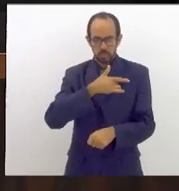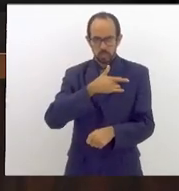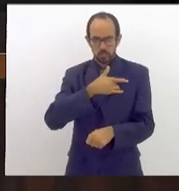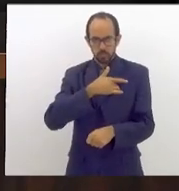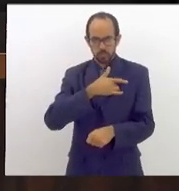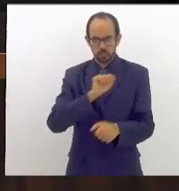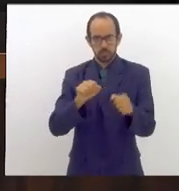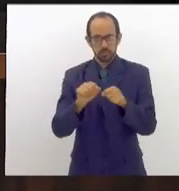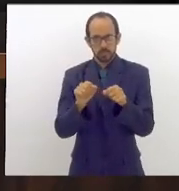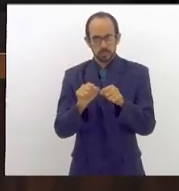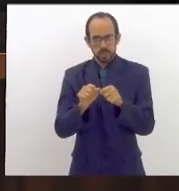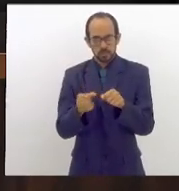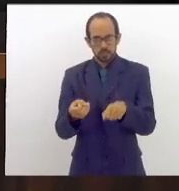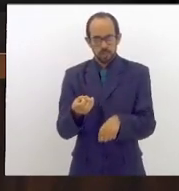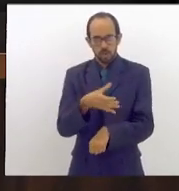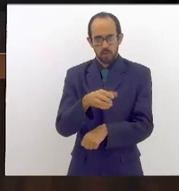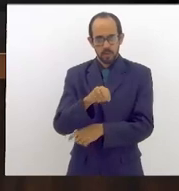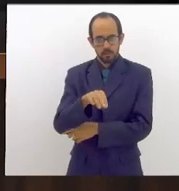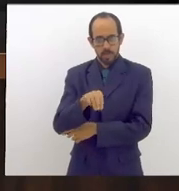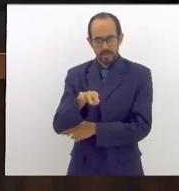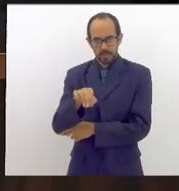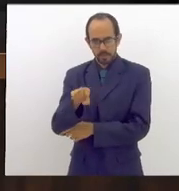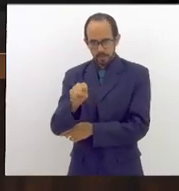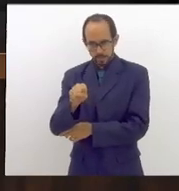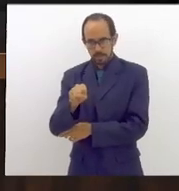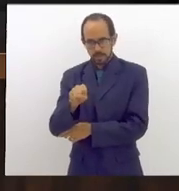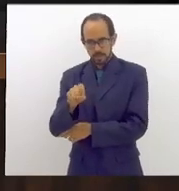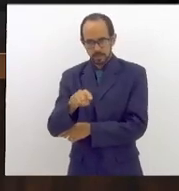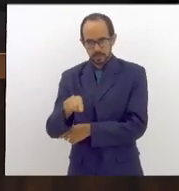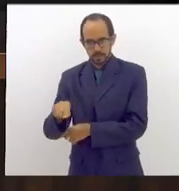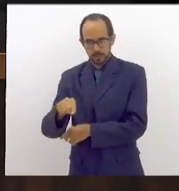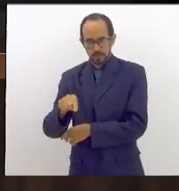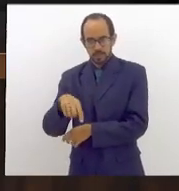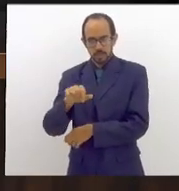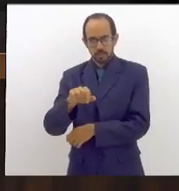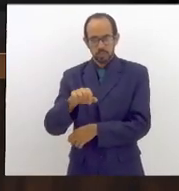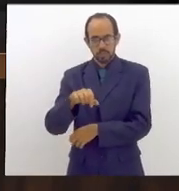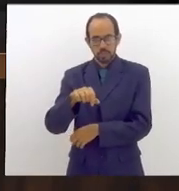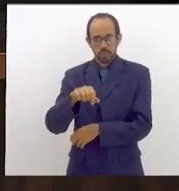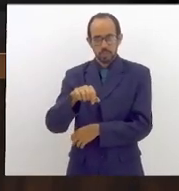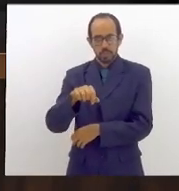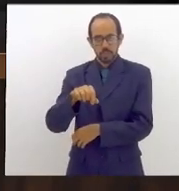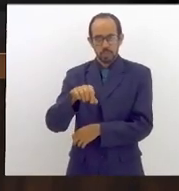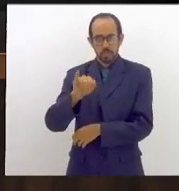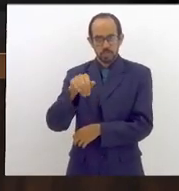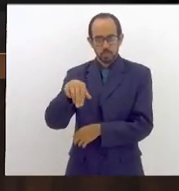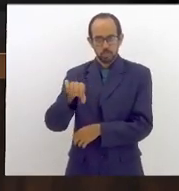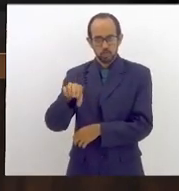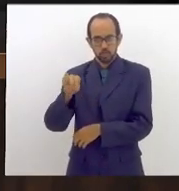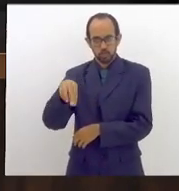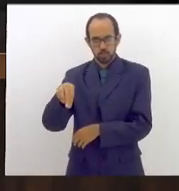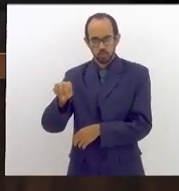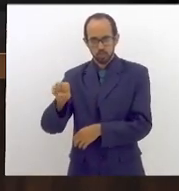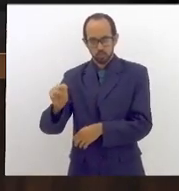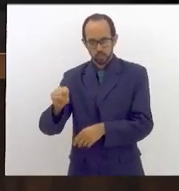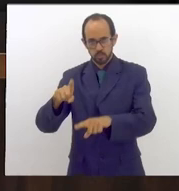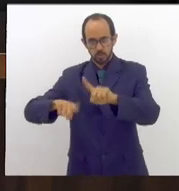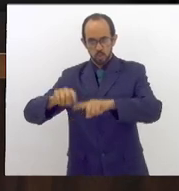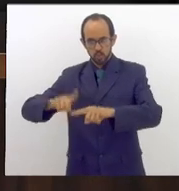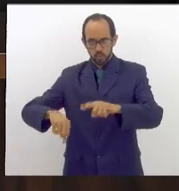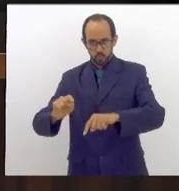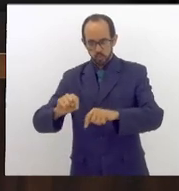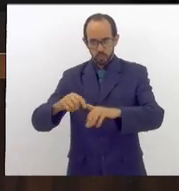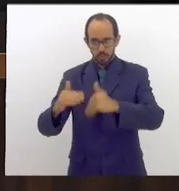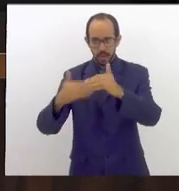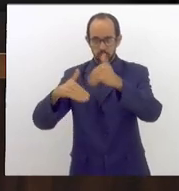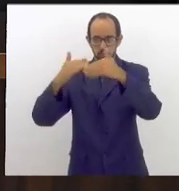de insumo e produto a última era de 1996 são levantamentos importantes em contribuição ao avanço do